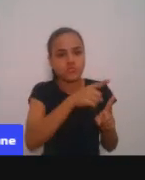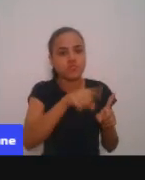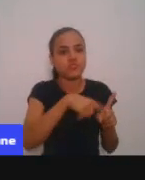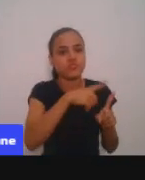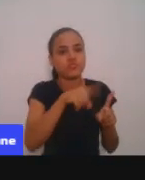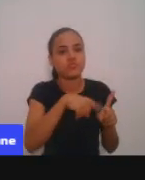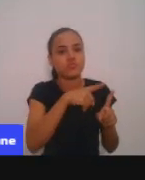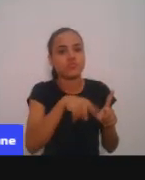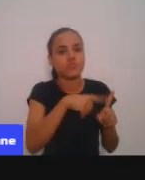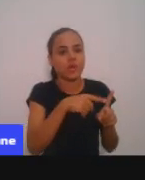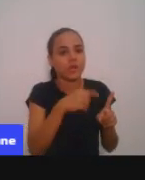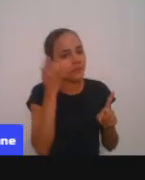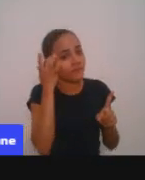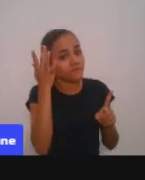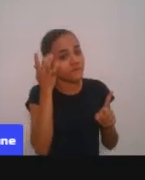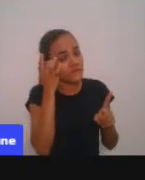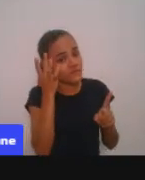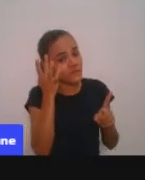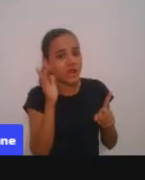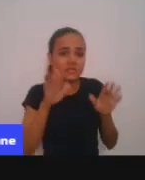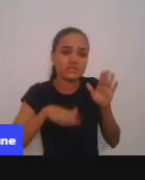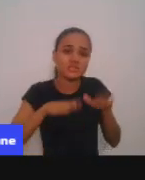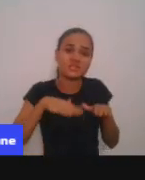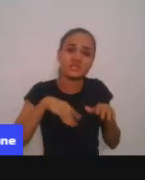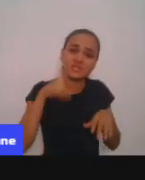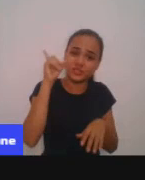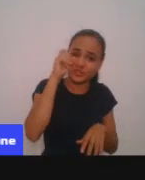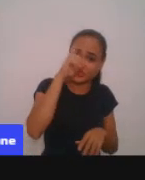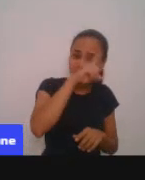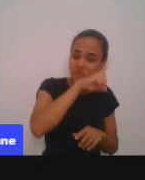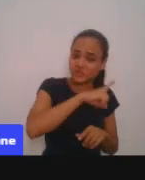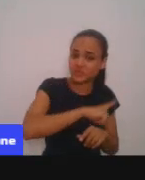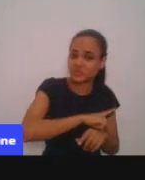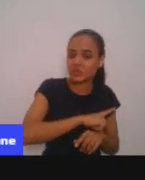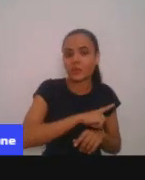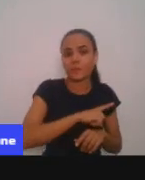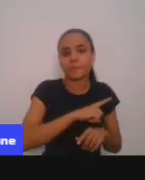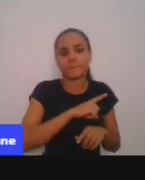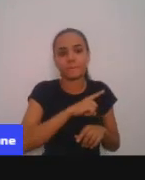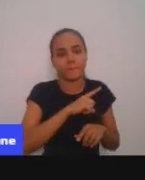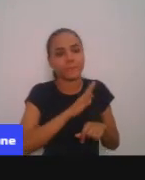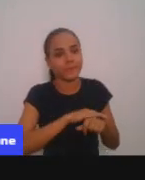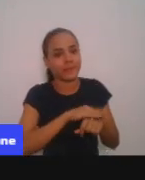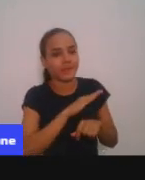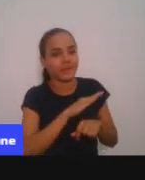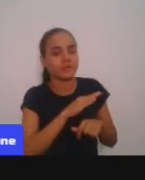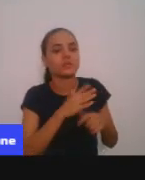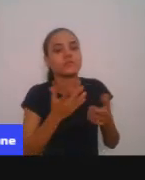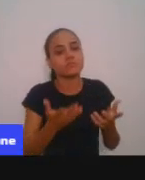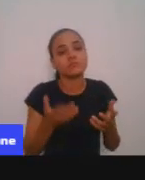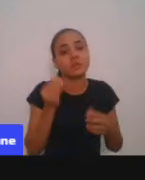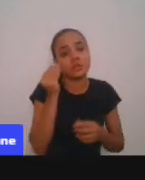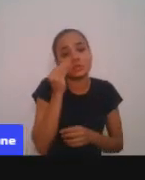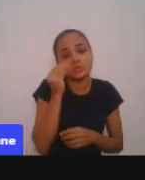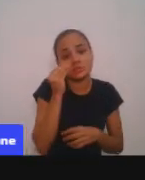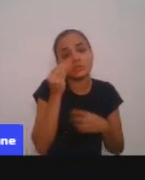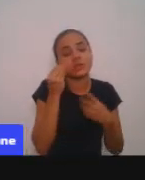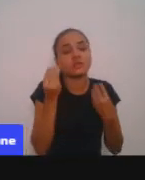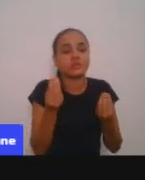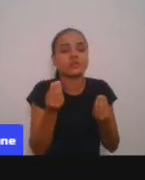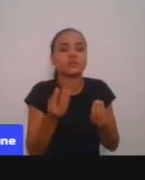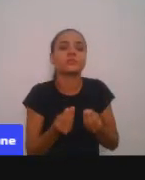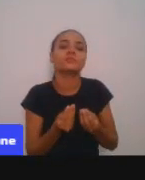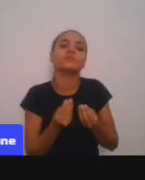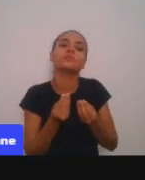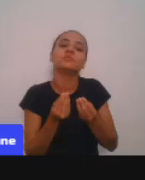eu sempre descartei, né? A gente sempre tenta propor para vocês coisas que sejam realmente, que